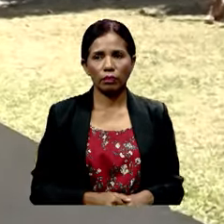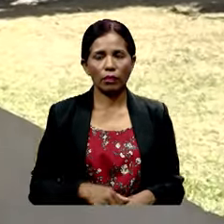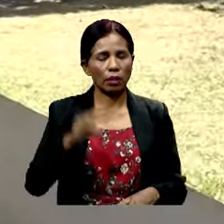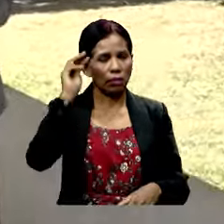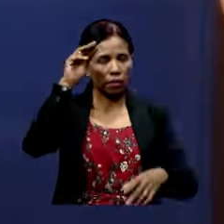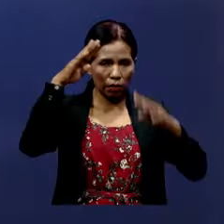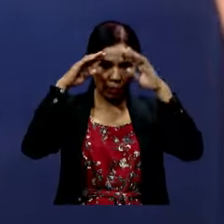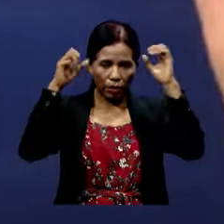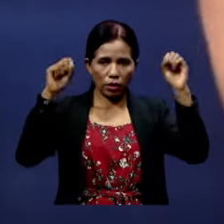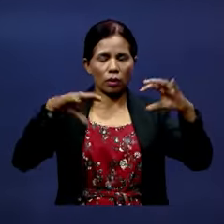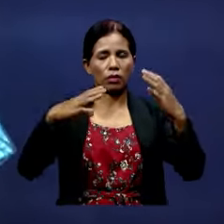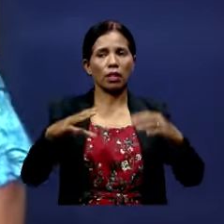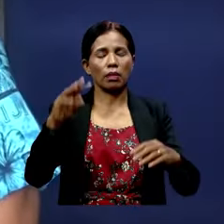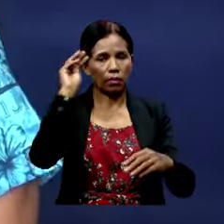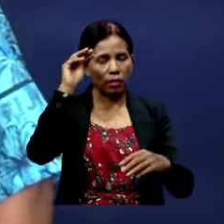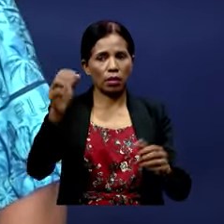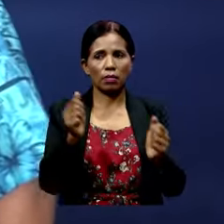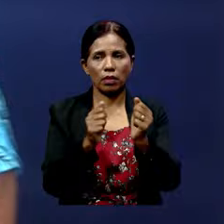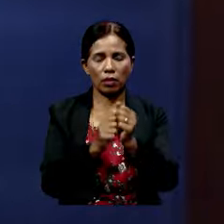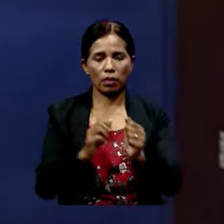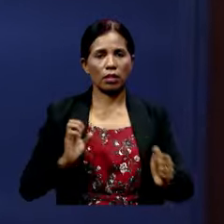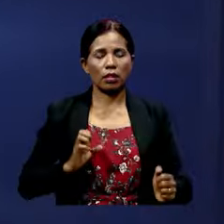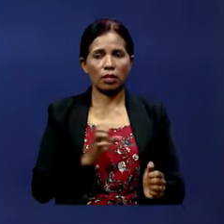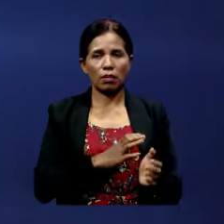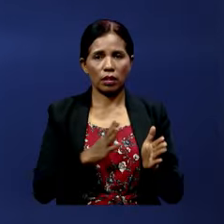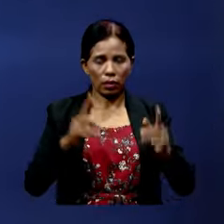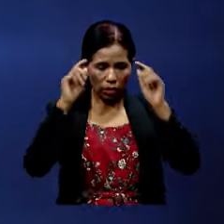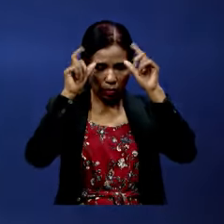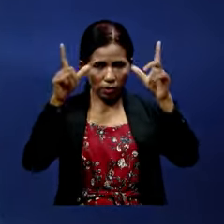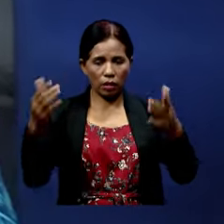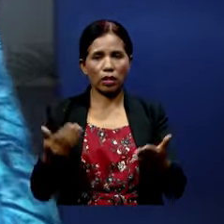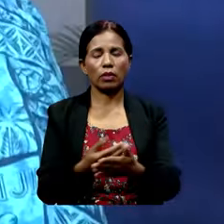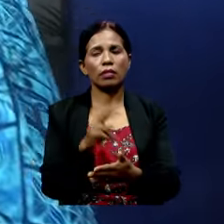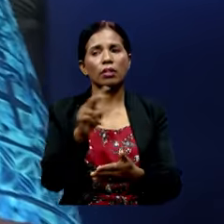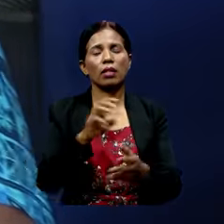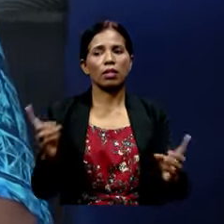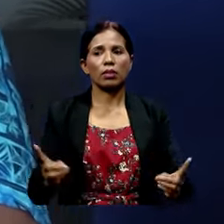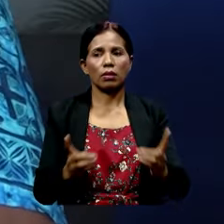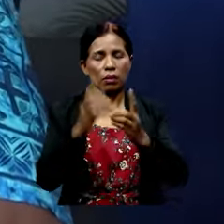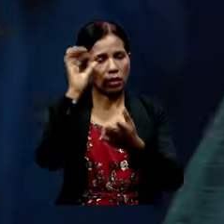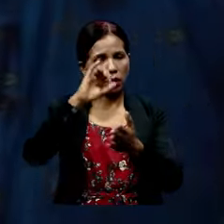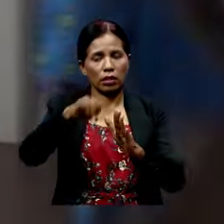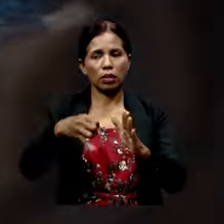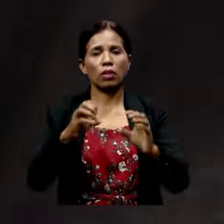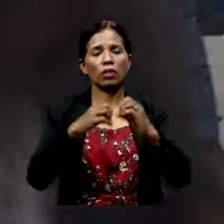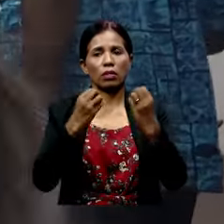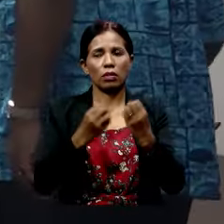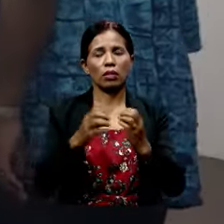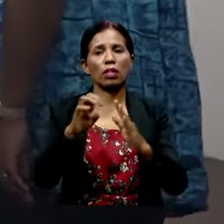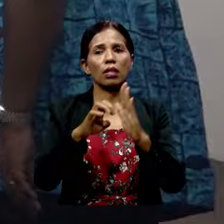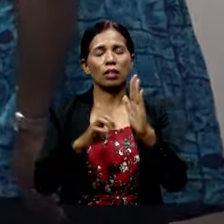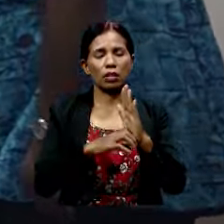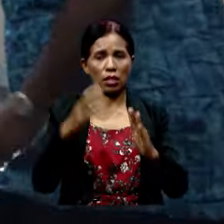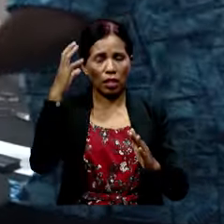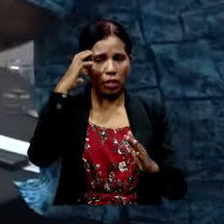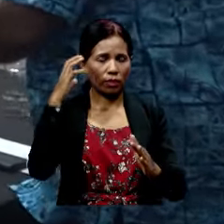Ministro-Presidente, Conselho-Ministro Agil Pereira, acompanhado do seu embaixador Timor-Lestenian e a Nova Zelândia, assorumá-lo ao secretário-geral da Organização Estado África